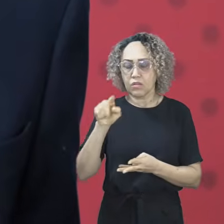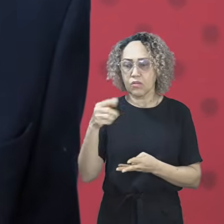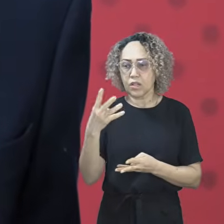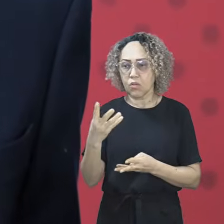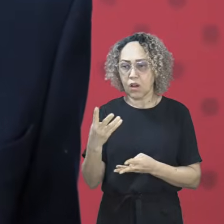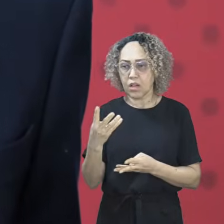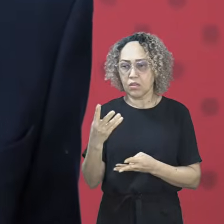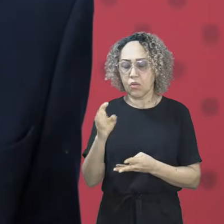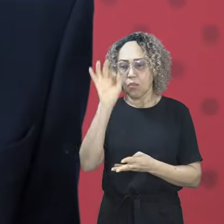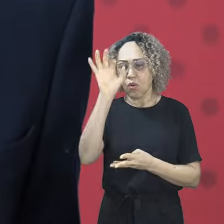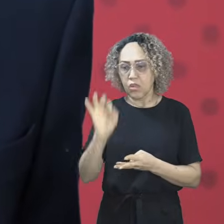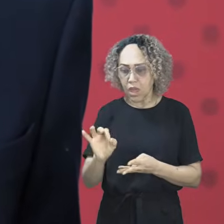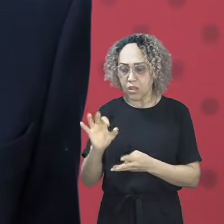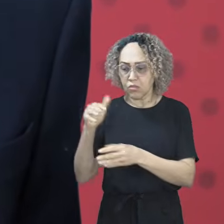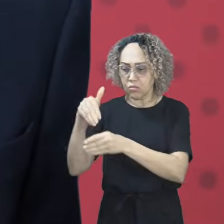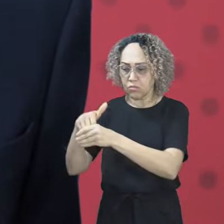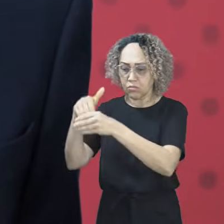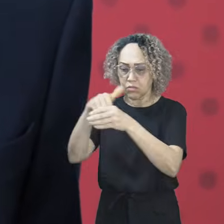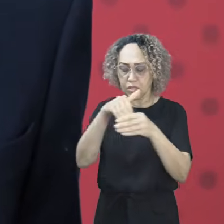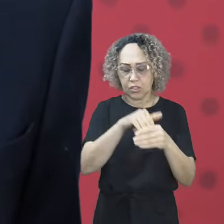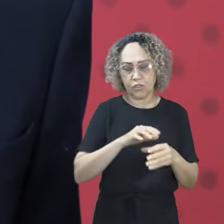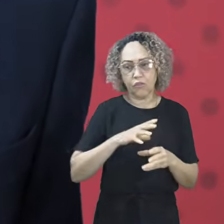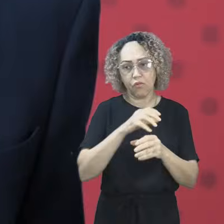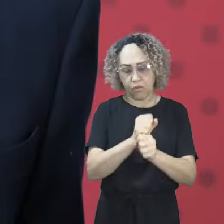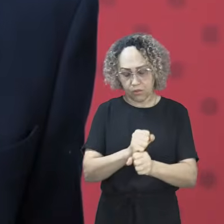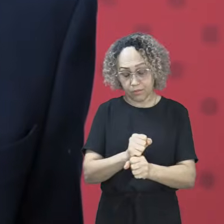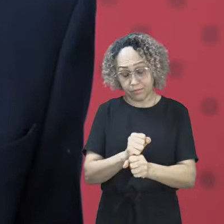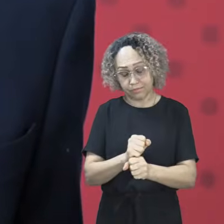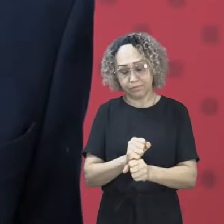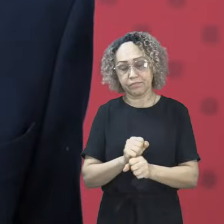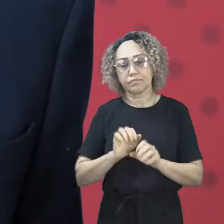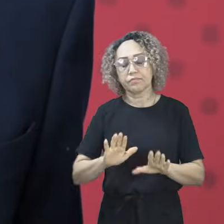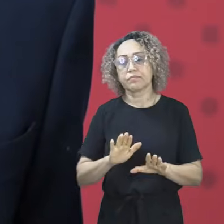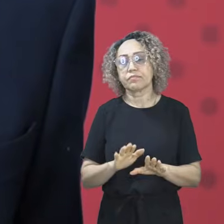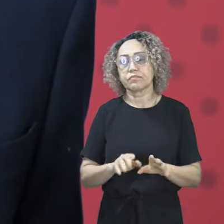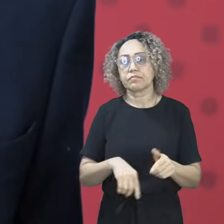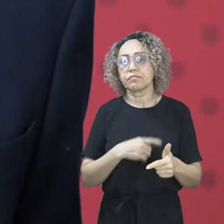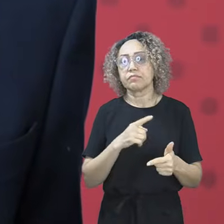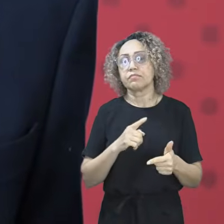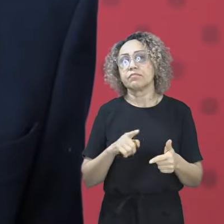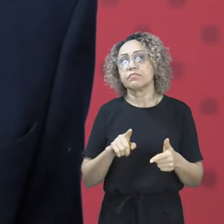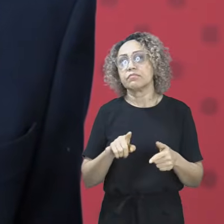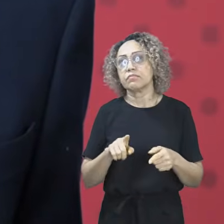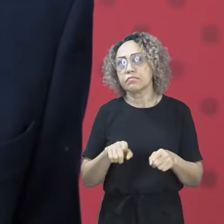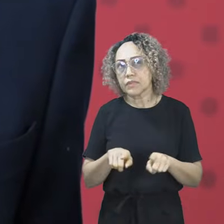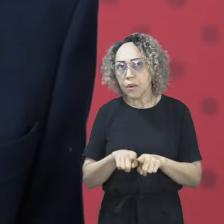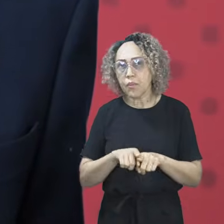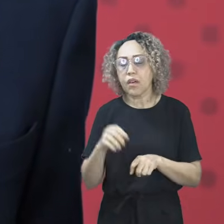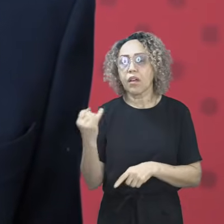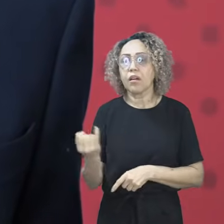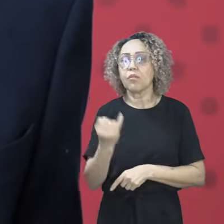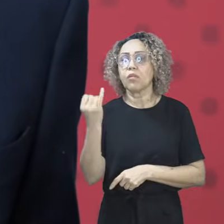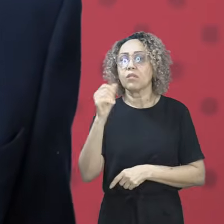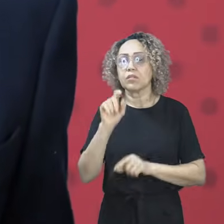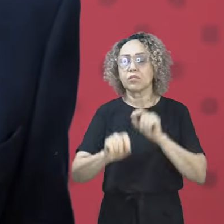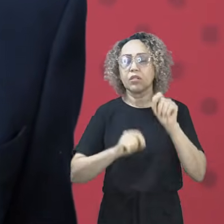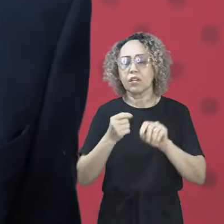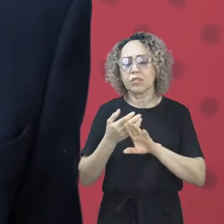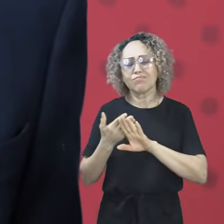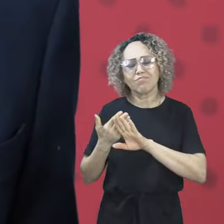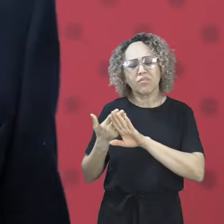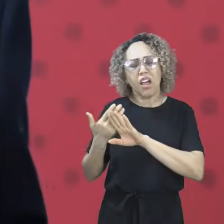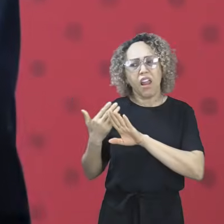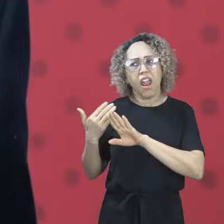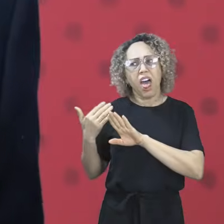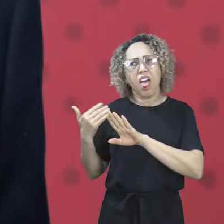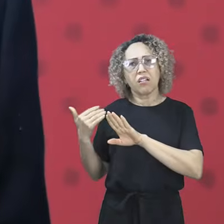4,4%. Bom, outra coisa importante é que já há algum tempo nenhuma